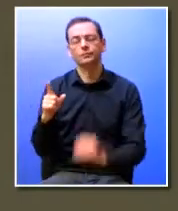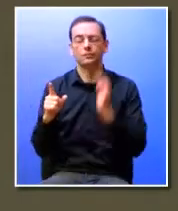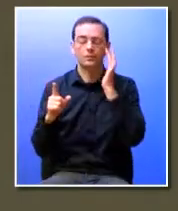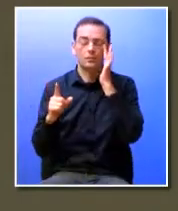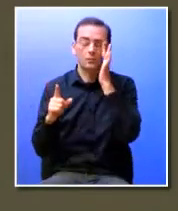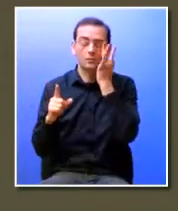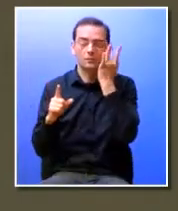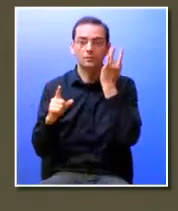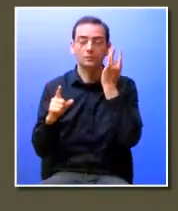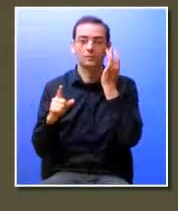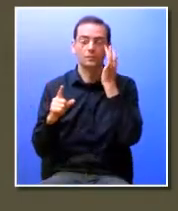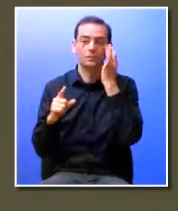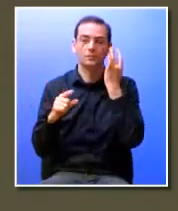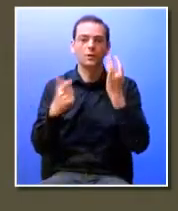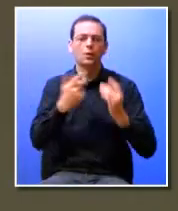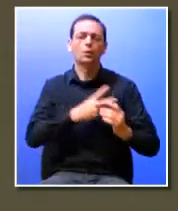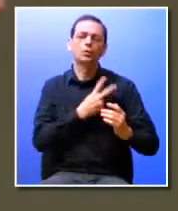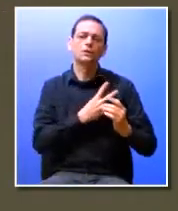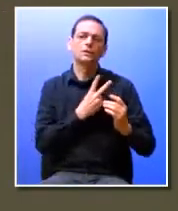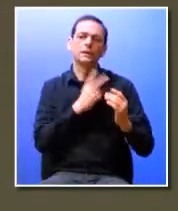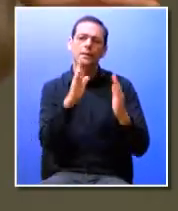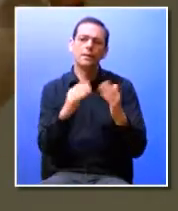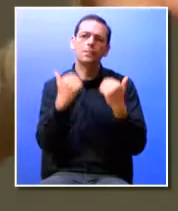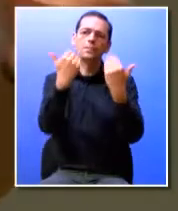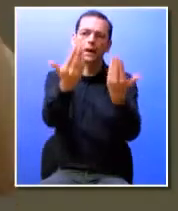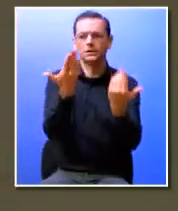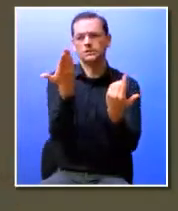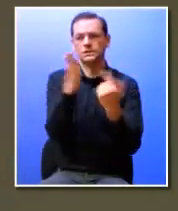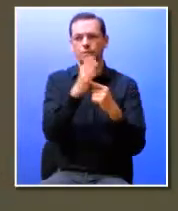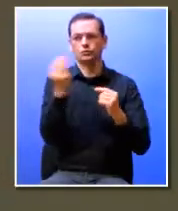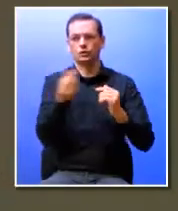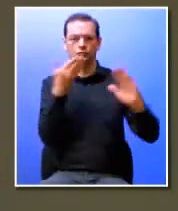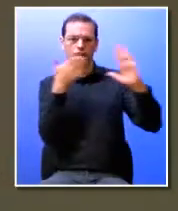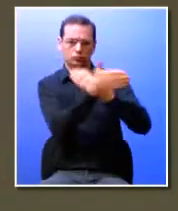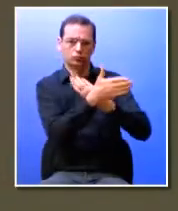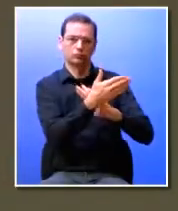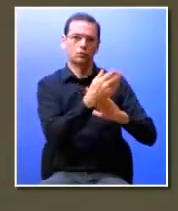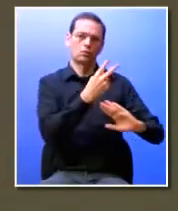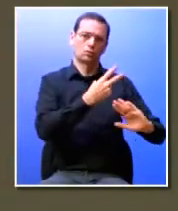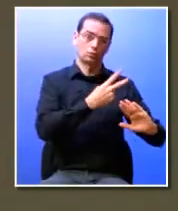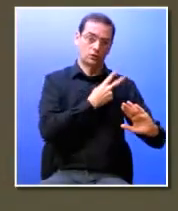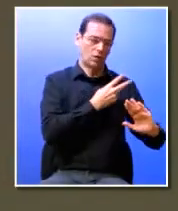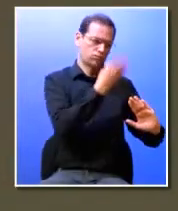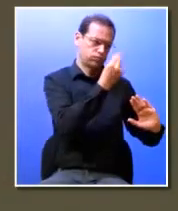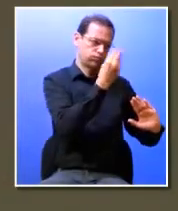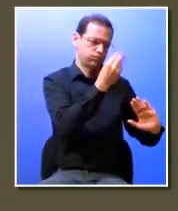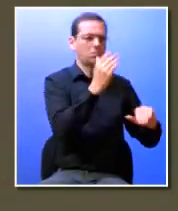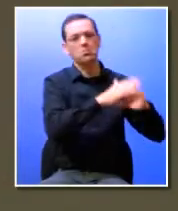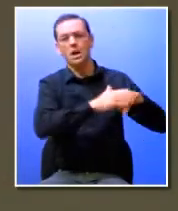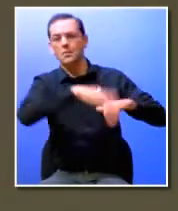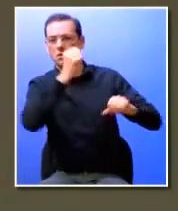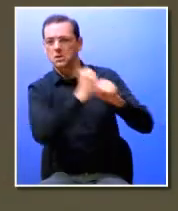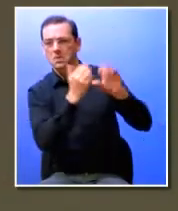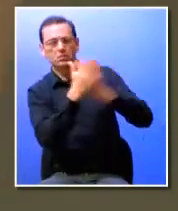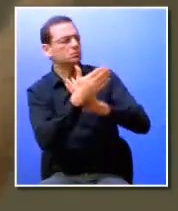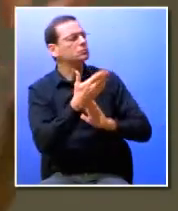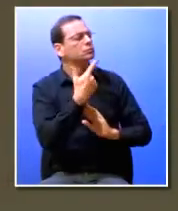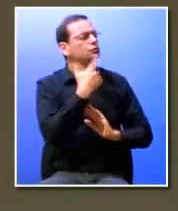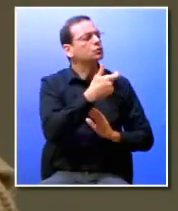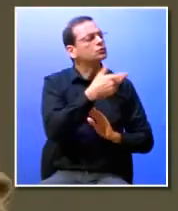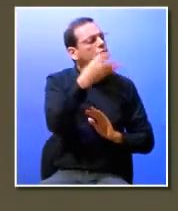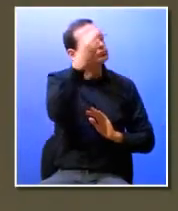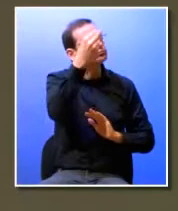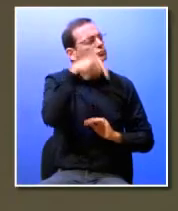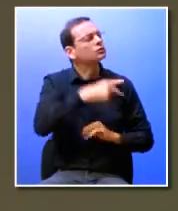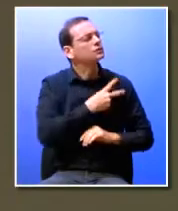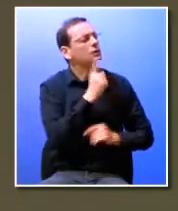vos deu o é que o tempo na universidade vos deu o é que o Zé Manel quando entrou na universidade e o Zé Manel que saiu em que ela é diferente às vezes as pessoas não sabem responder às vezes respondem coisas um